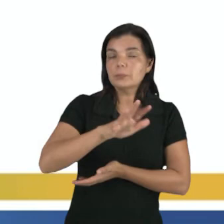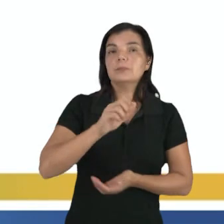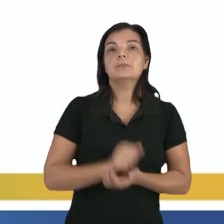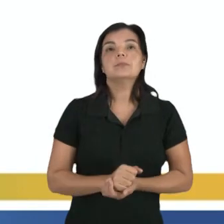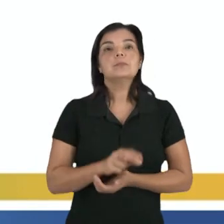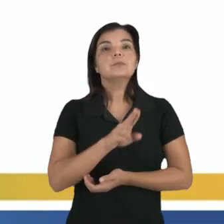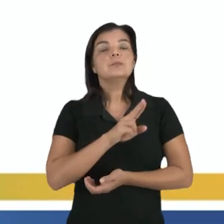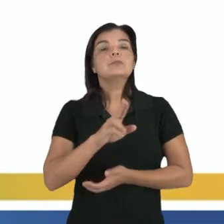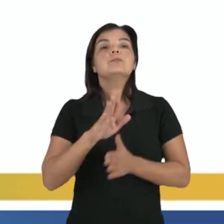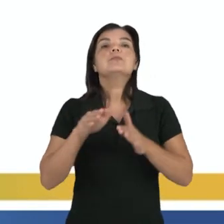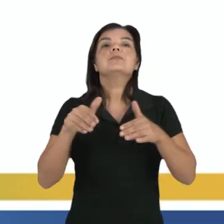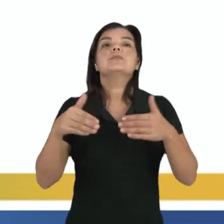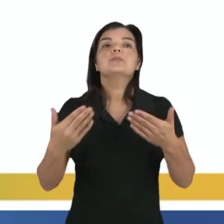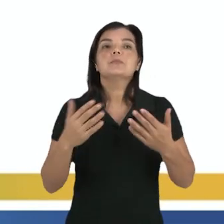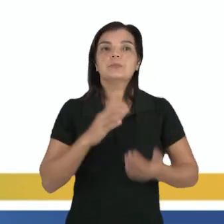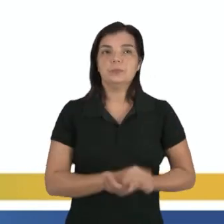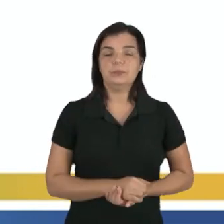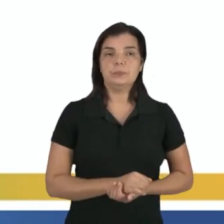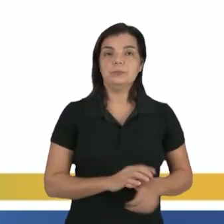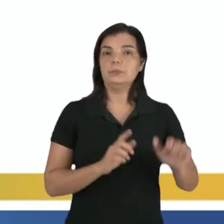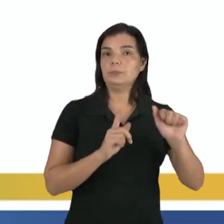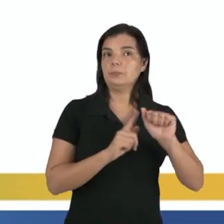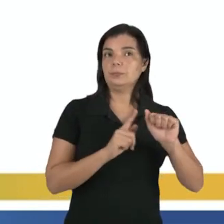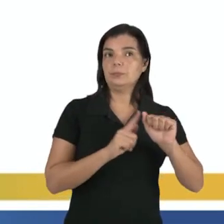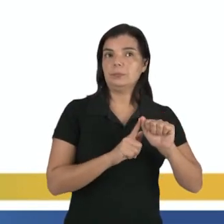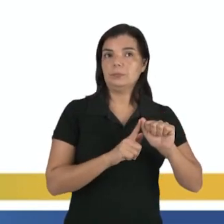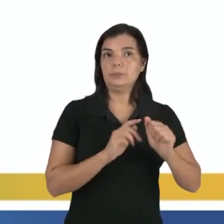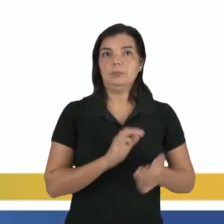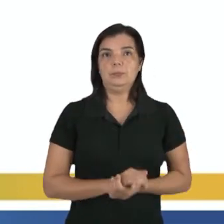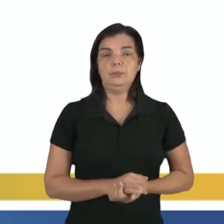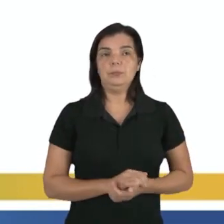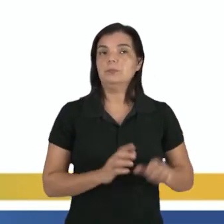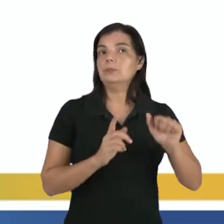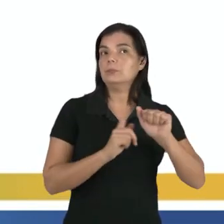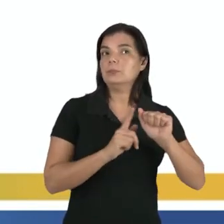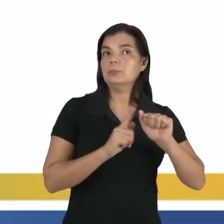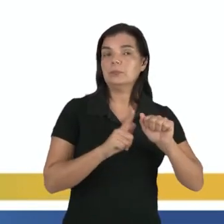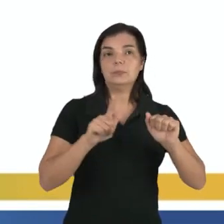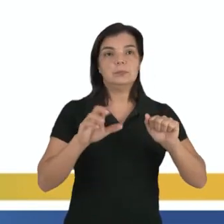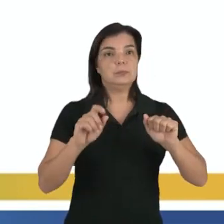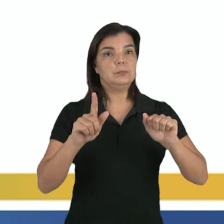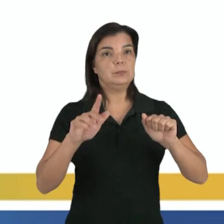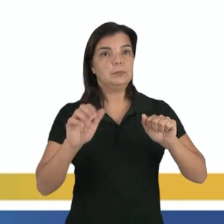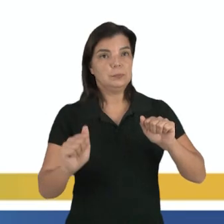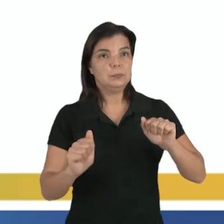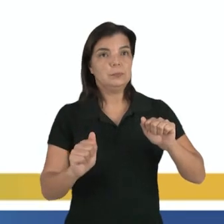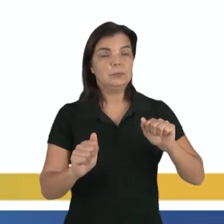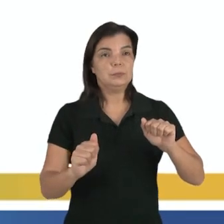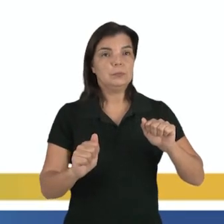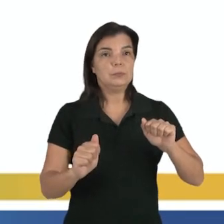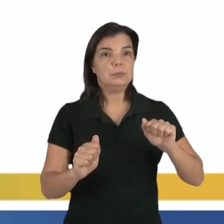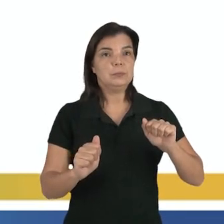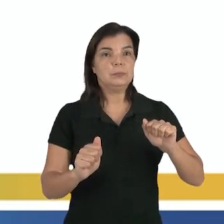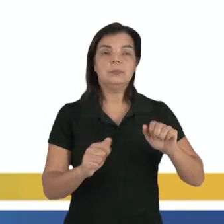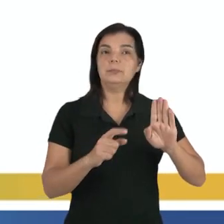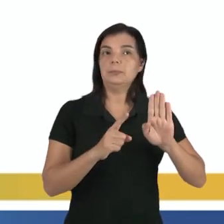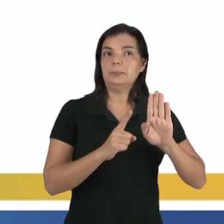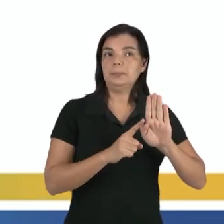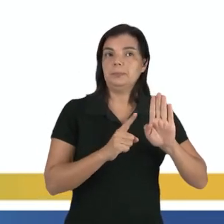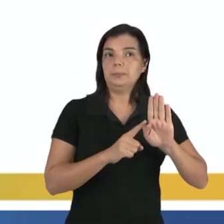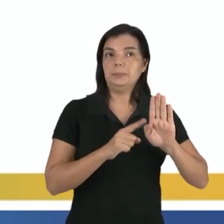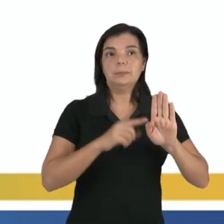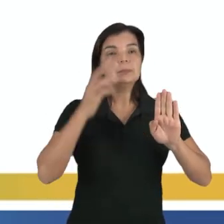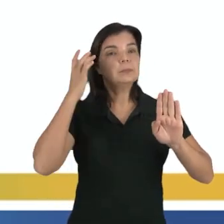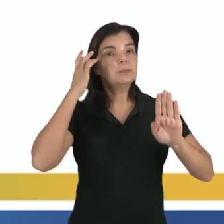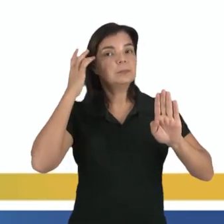enunciado geral, é comumente chamado de inferência. Logo, temos a alternativa